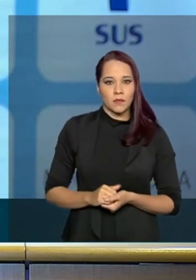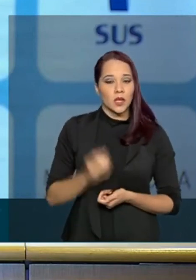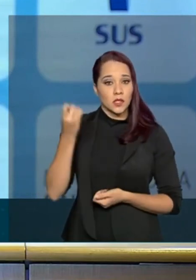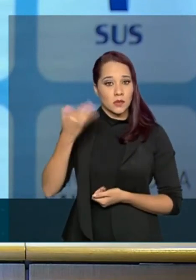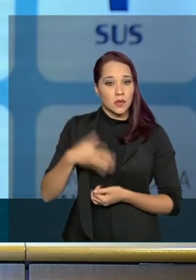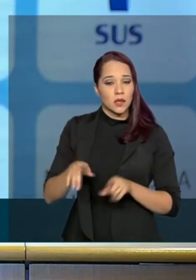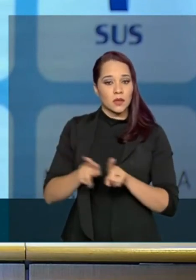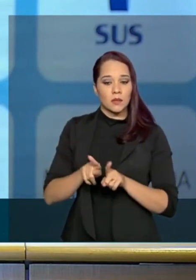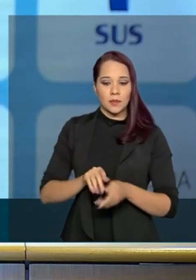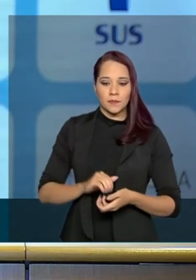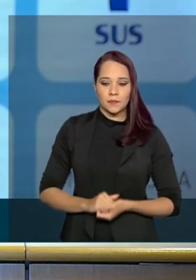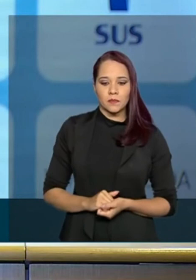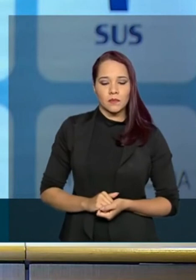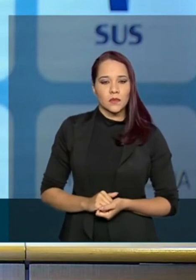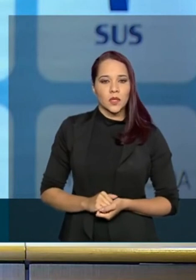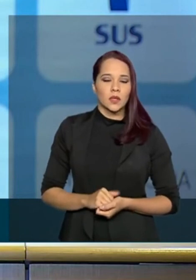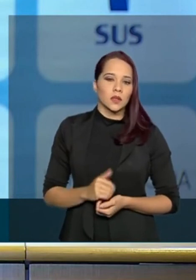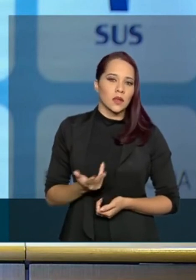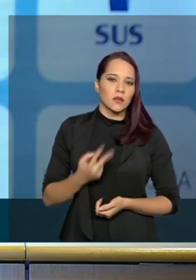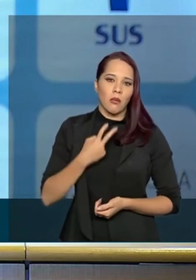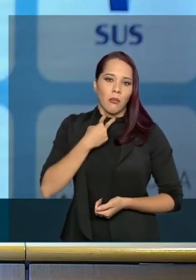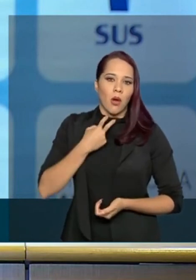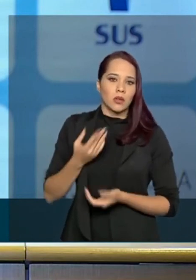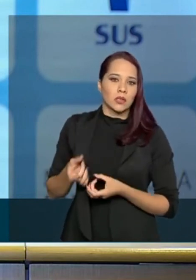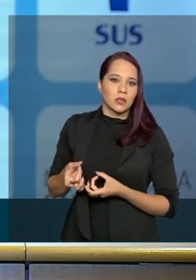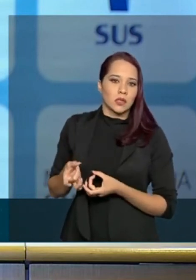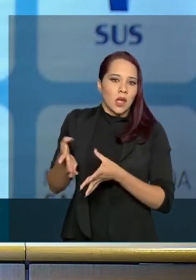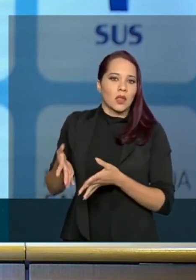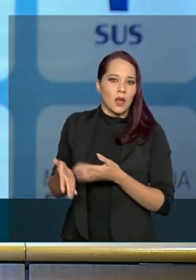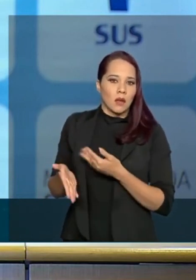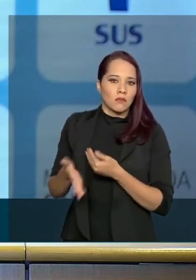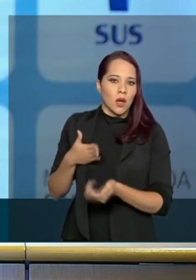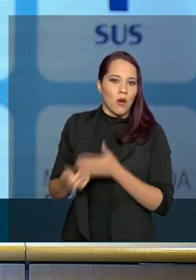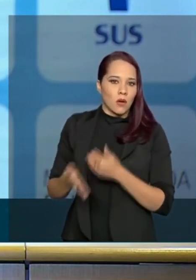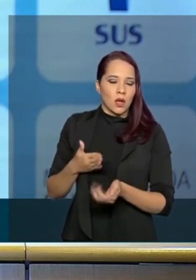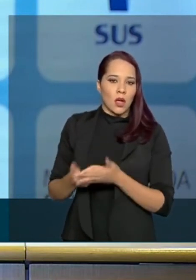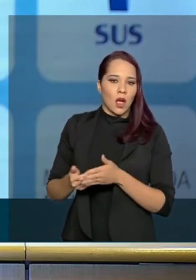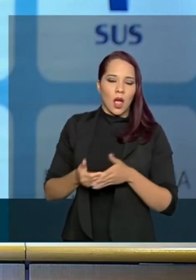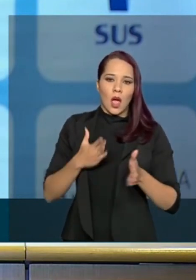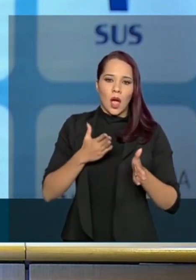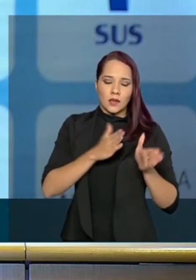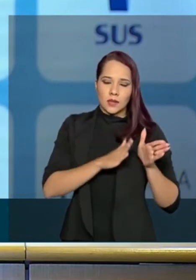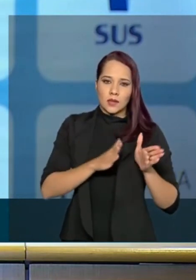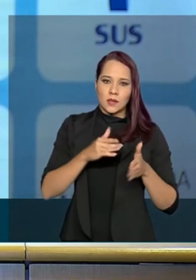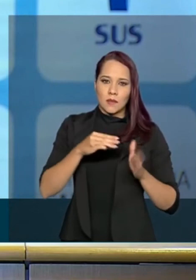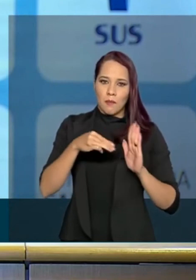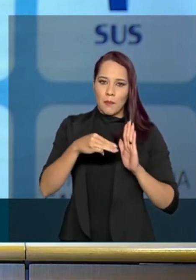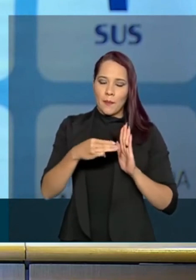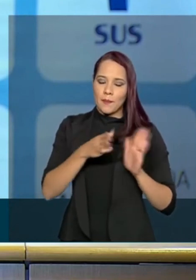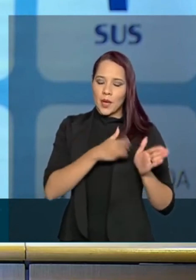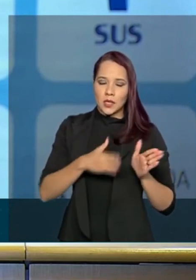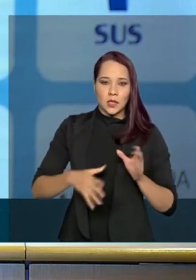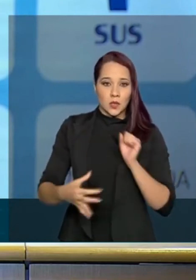destacamos que não se pode descartar, em momento algum, as medidas de segurança preconizadas pelo